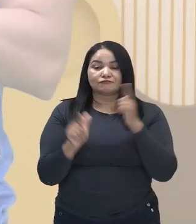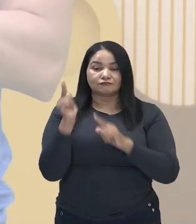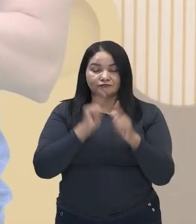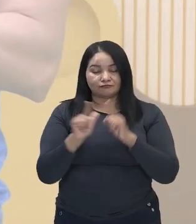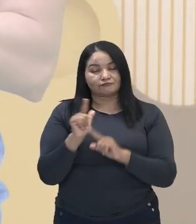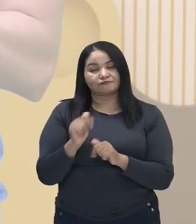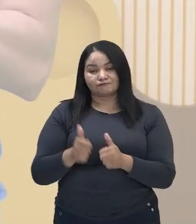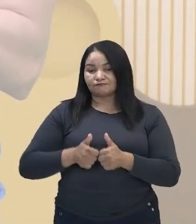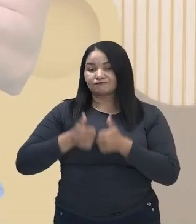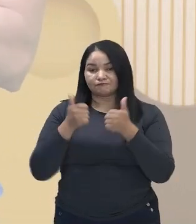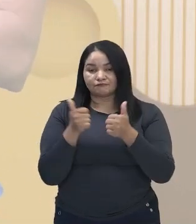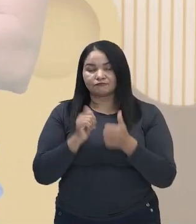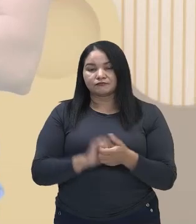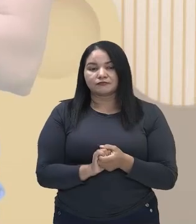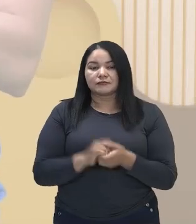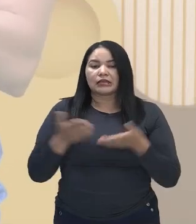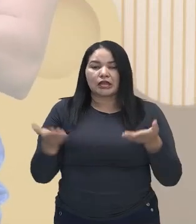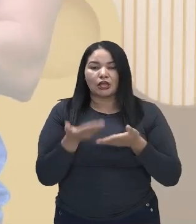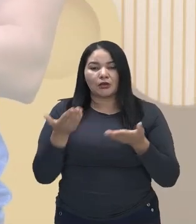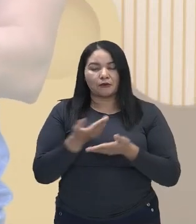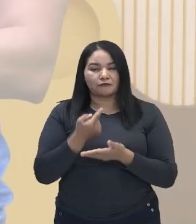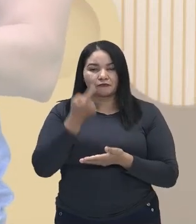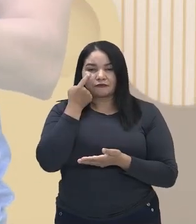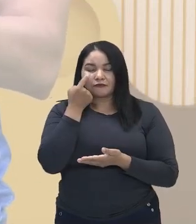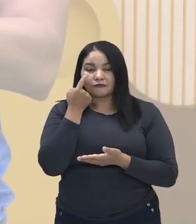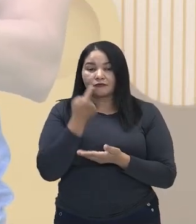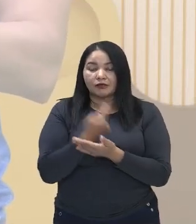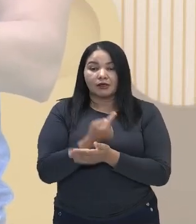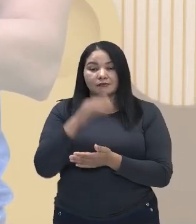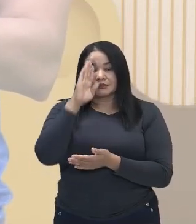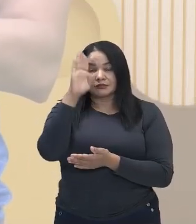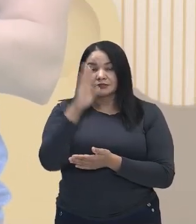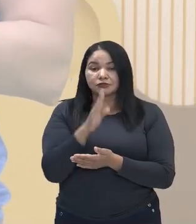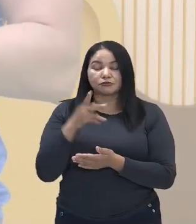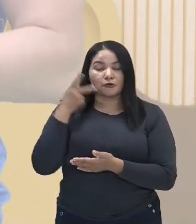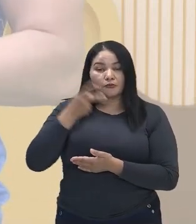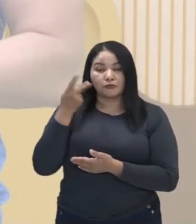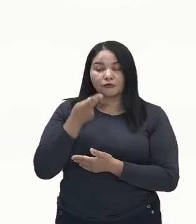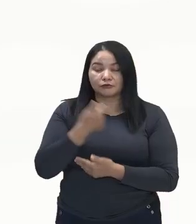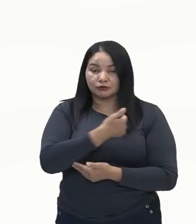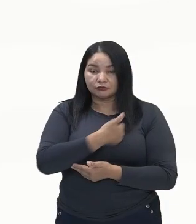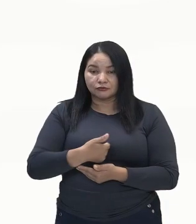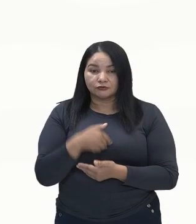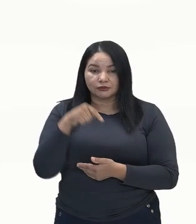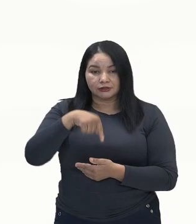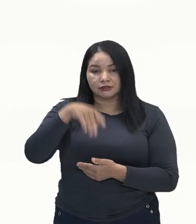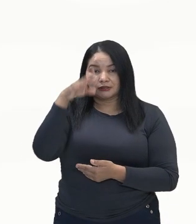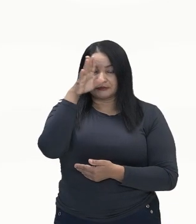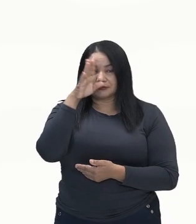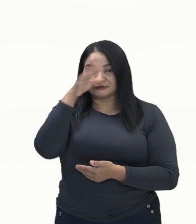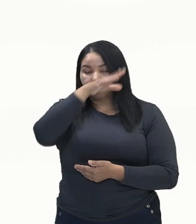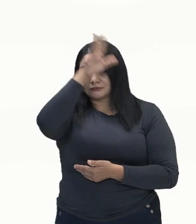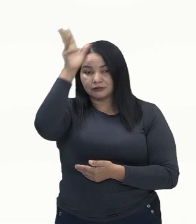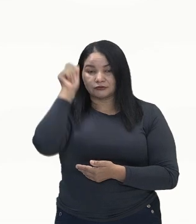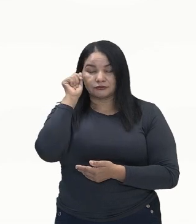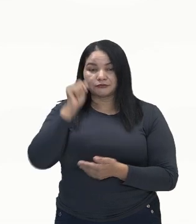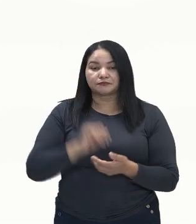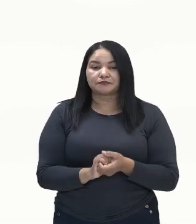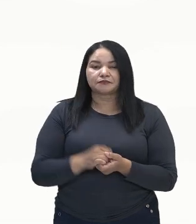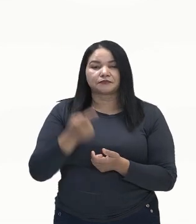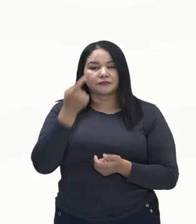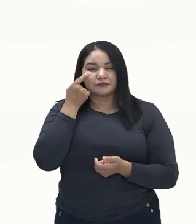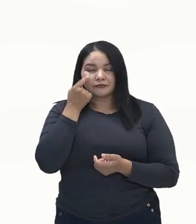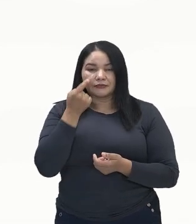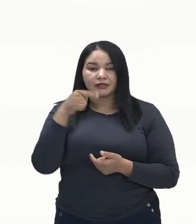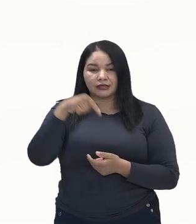gente vai ver quais são as principais políticas públicas para os jovens no Amazonas. Temos aqui alguns programas que são aqui